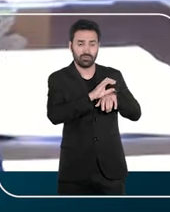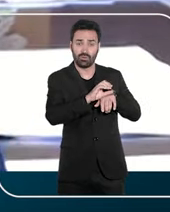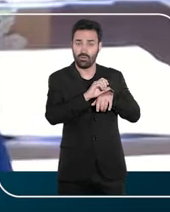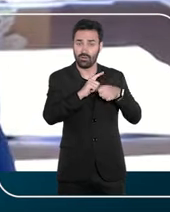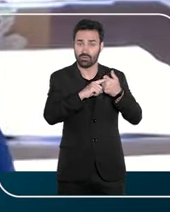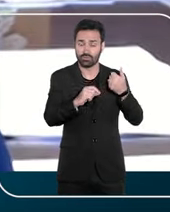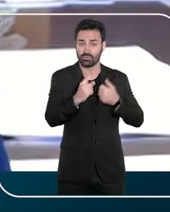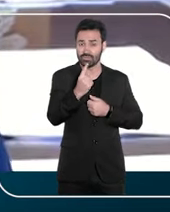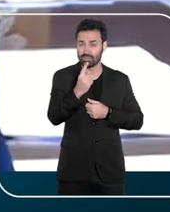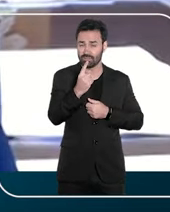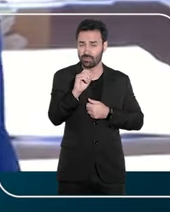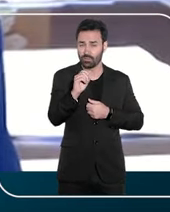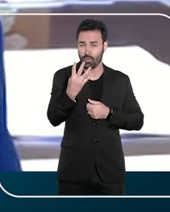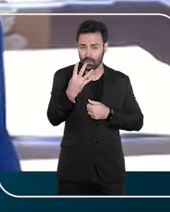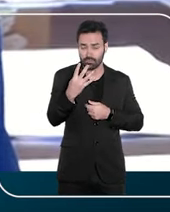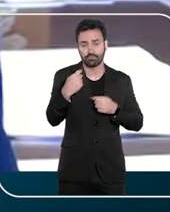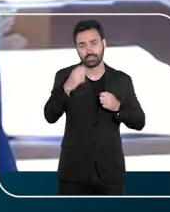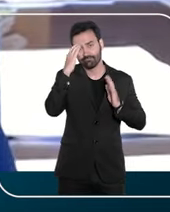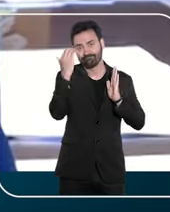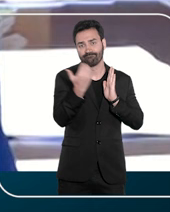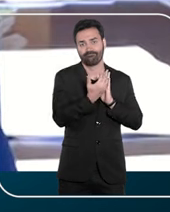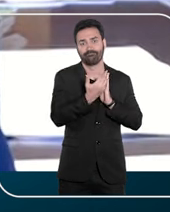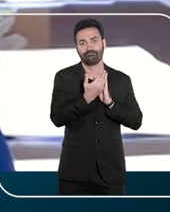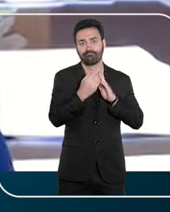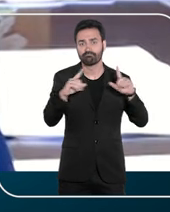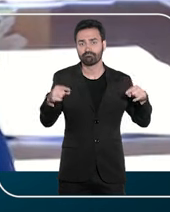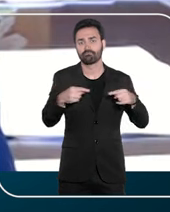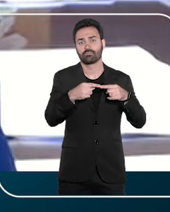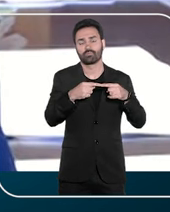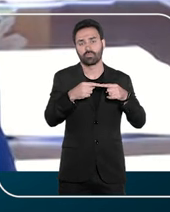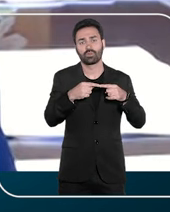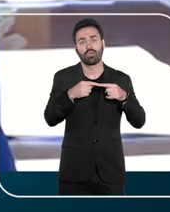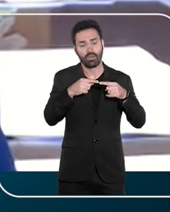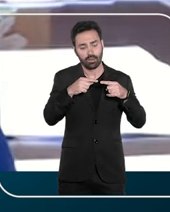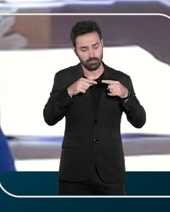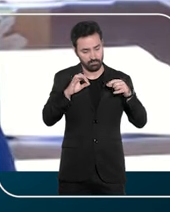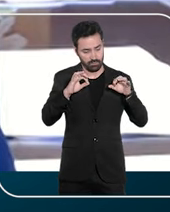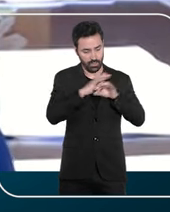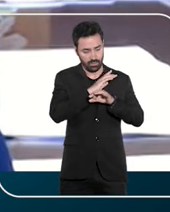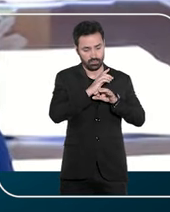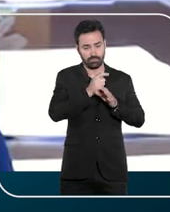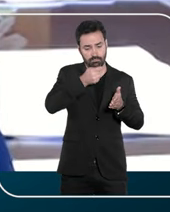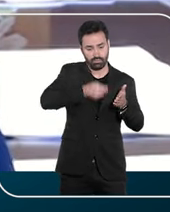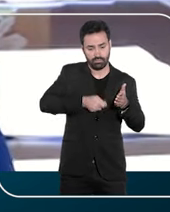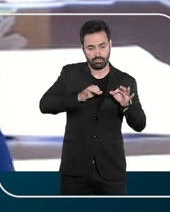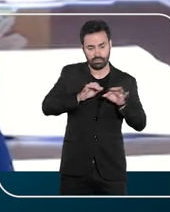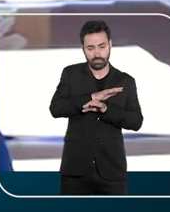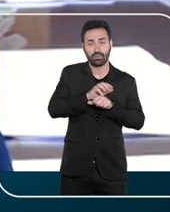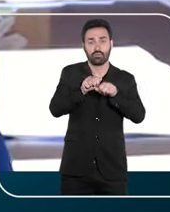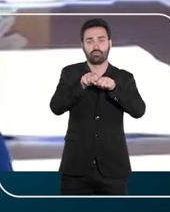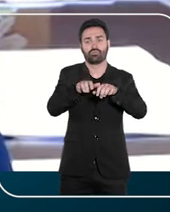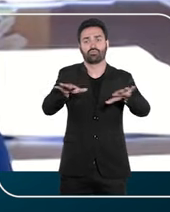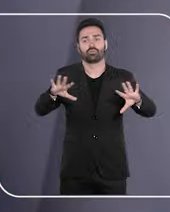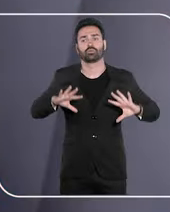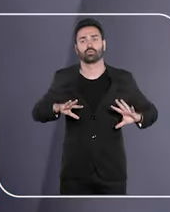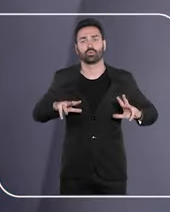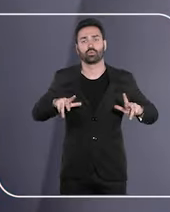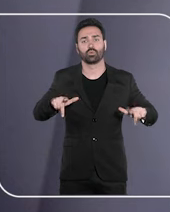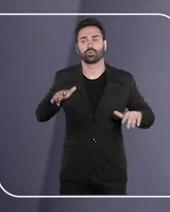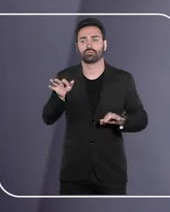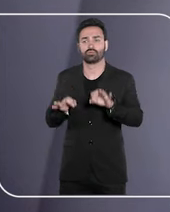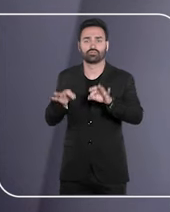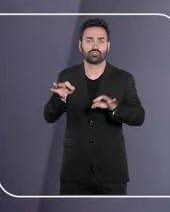cumprido e seja atendido para todo o jurisdicionado. Era isso que eu queria acrescentar, os meus agradecimentos.